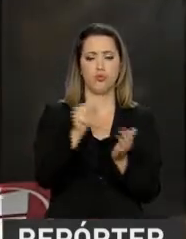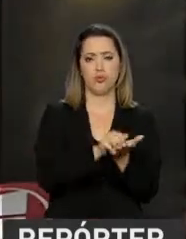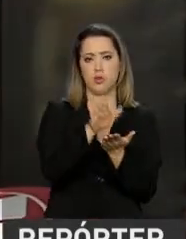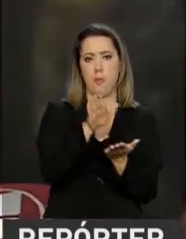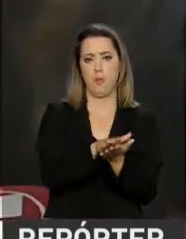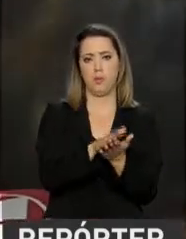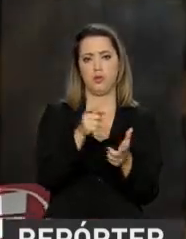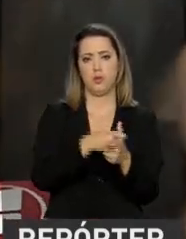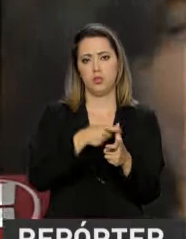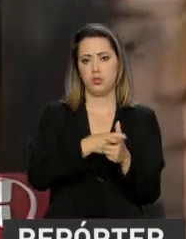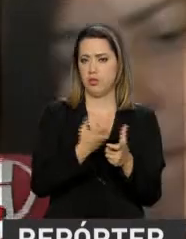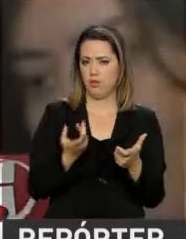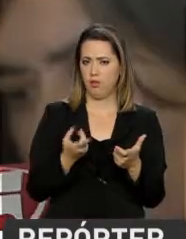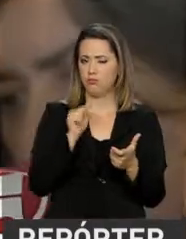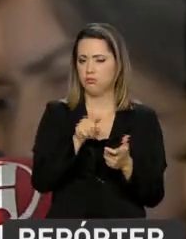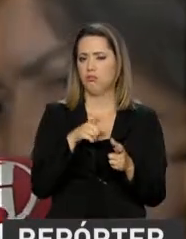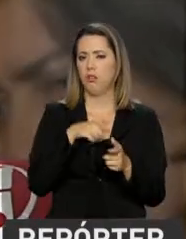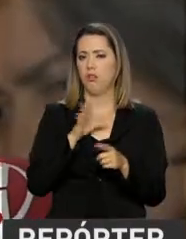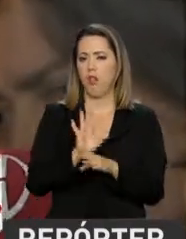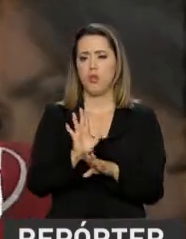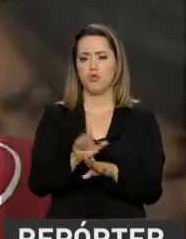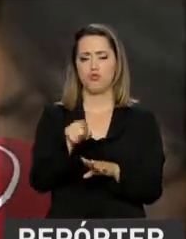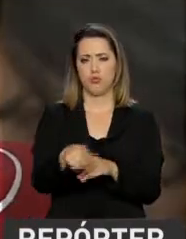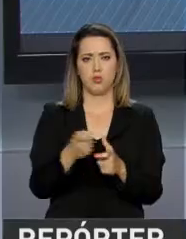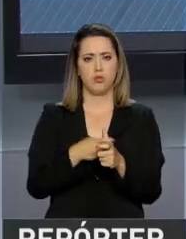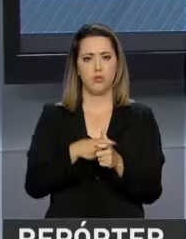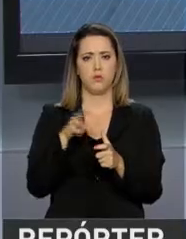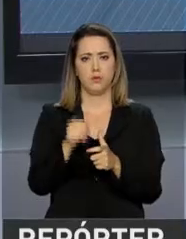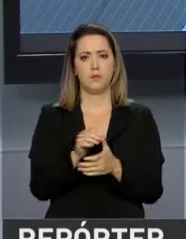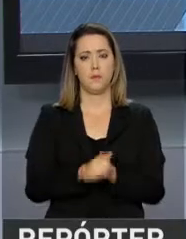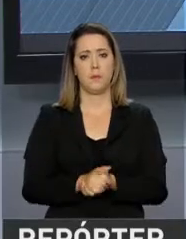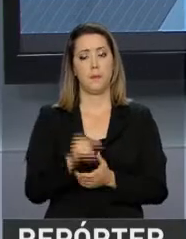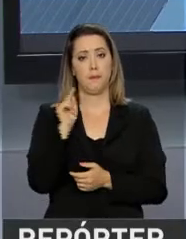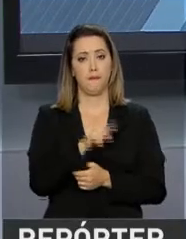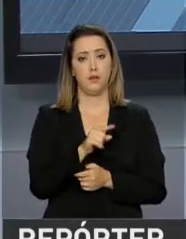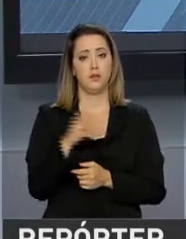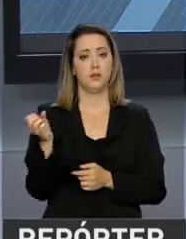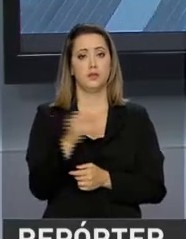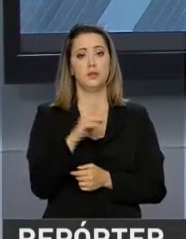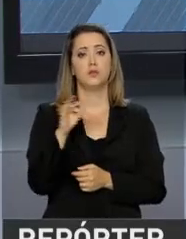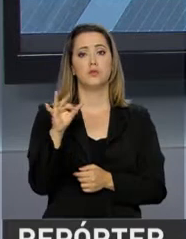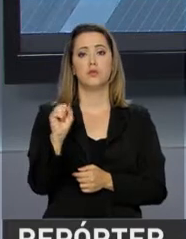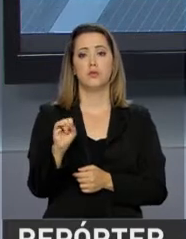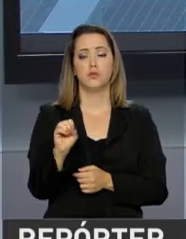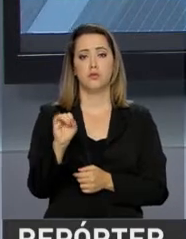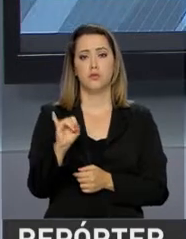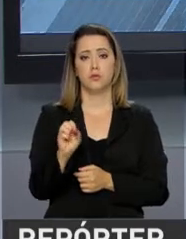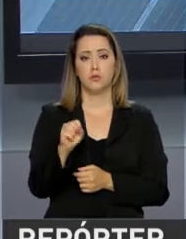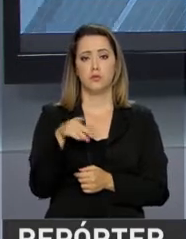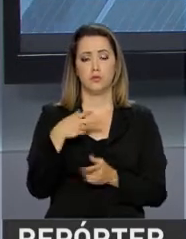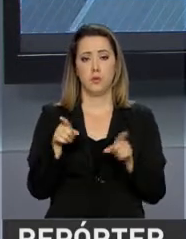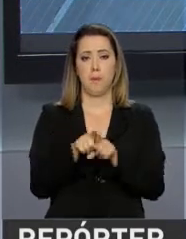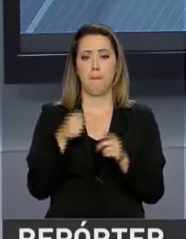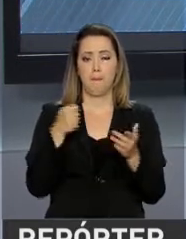montanha tratam dos devedores seriam efetivamente beneficiados e ainda sobre o novo refis programa especial de